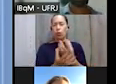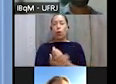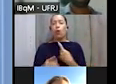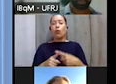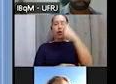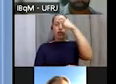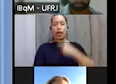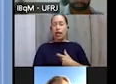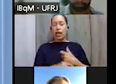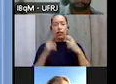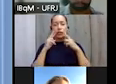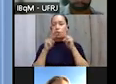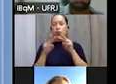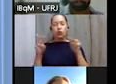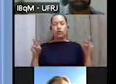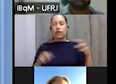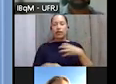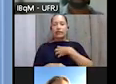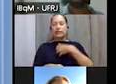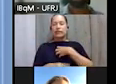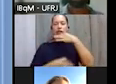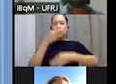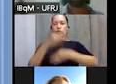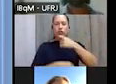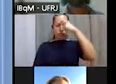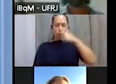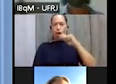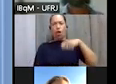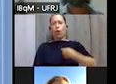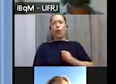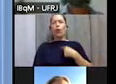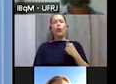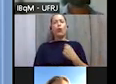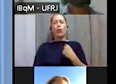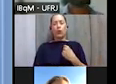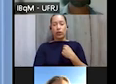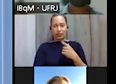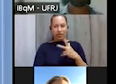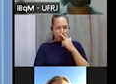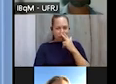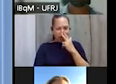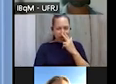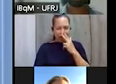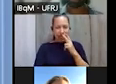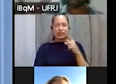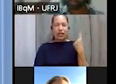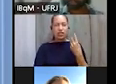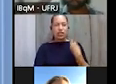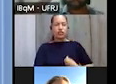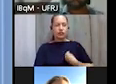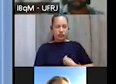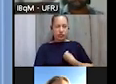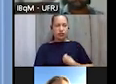mais ter senso crítico de quem ele é. E algo que me parece muito que a gente vivencia na